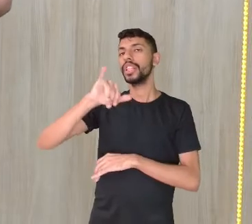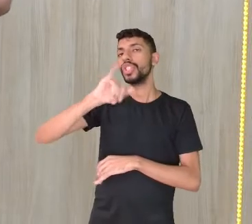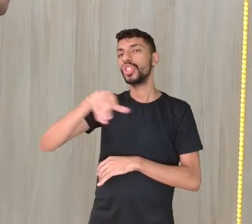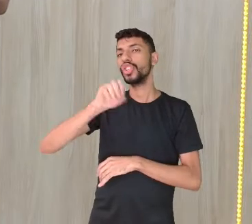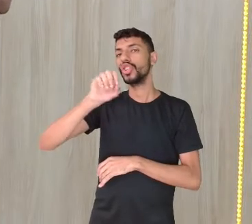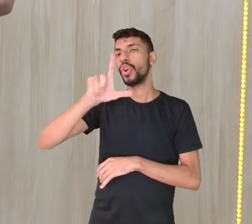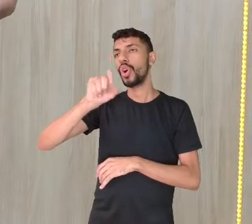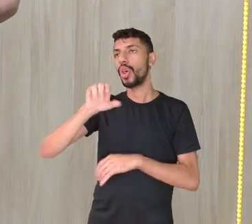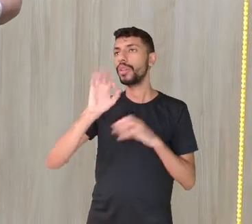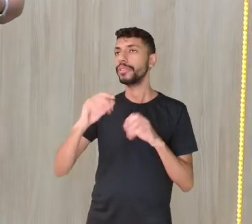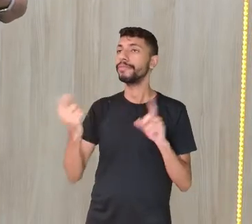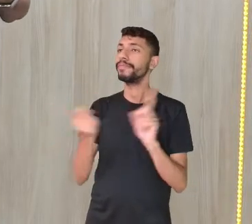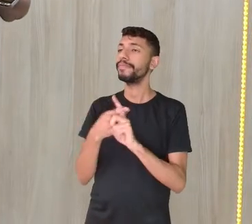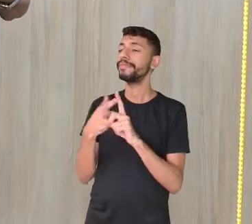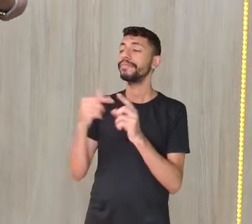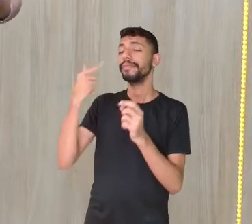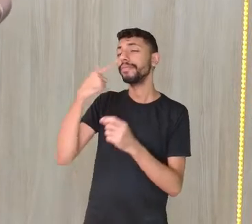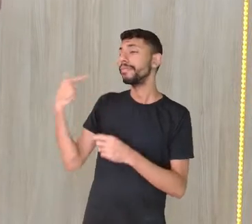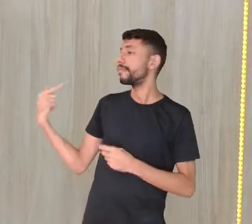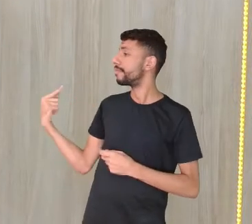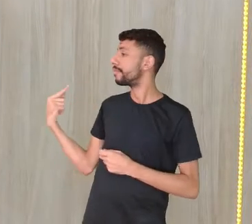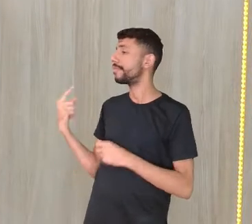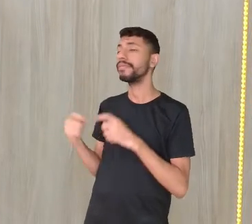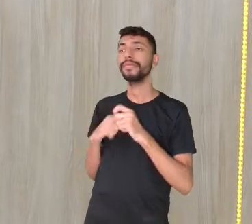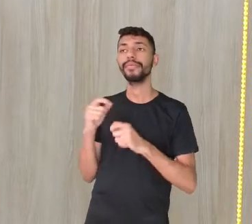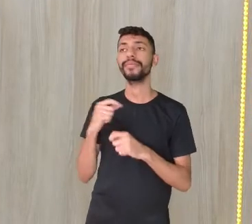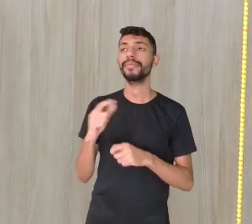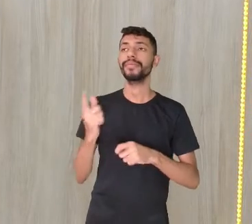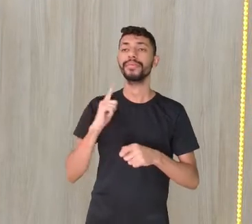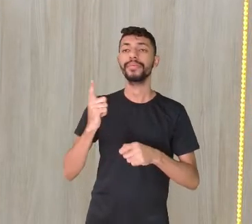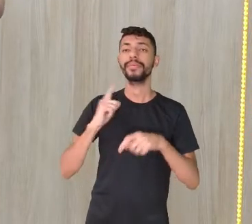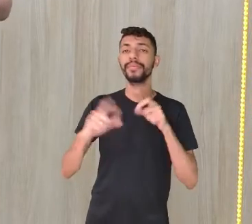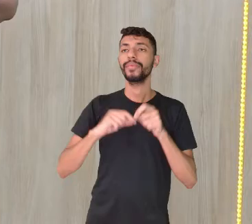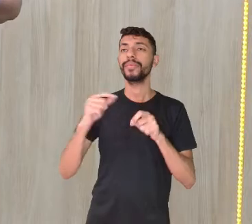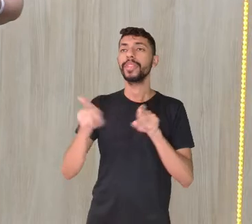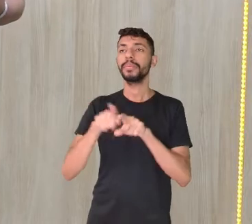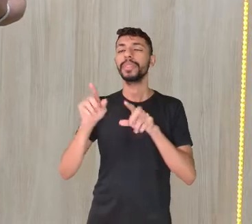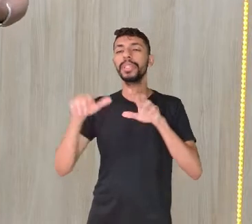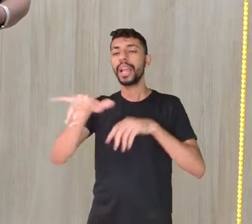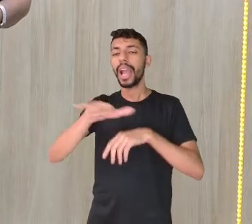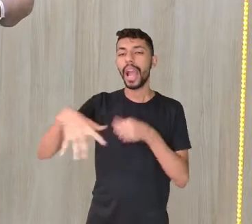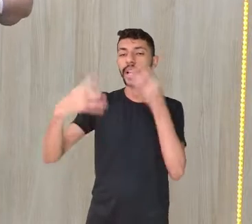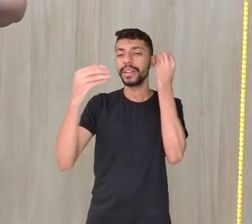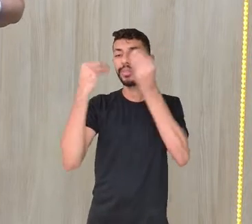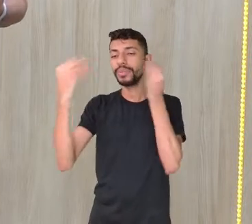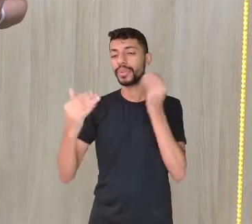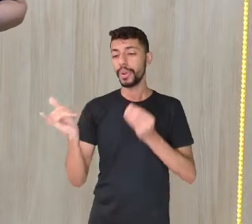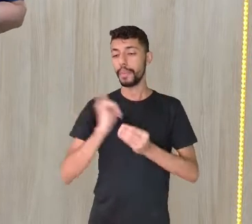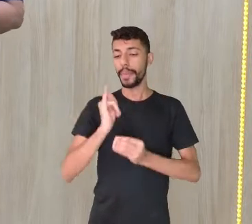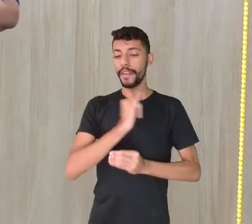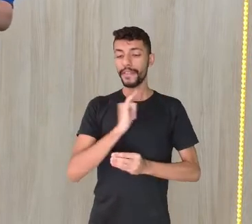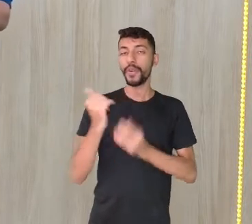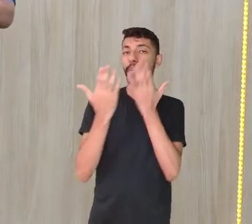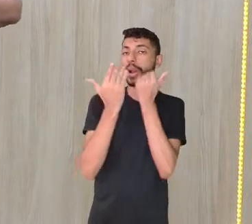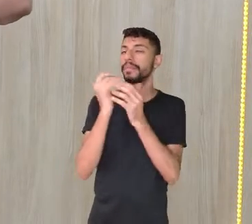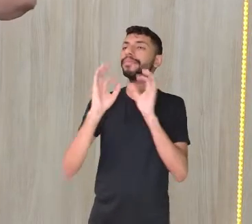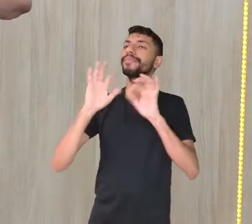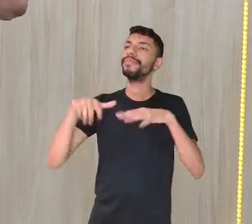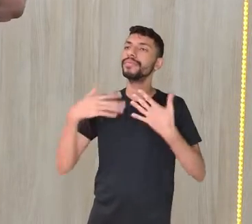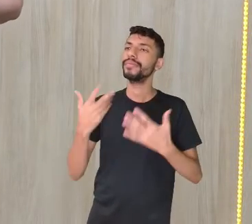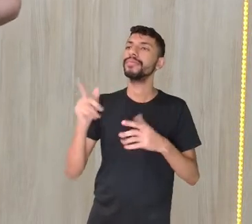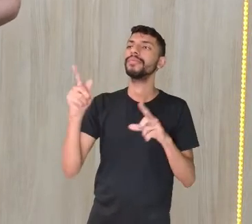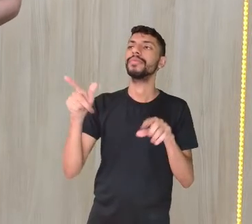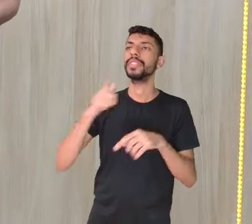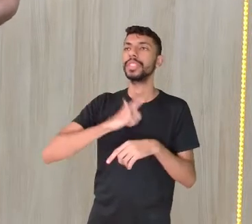aqui, no laboratório, a produção de cosméticos, perfumes, alimentos. Então, a biotecnologia está aí